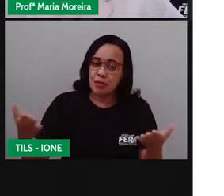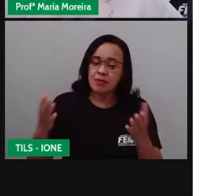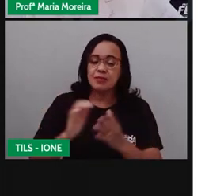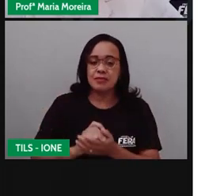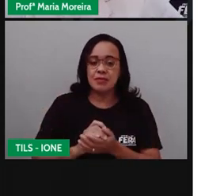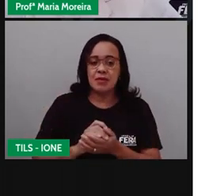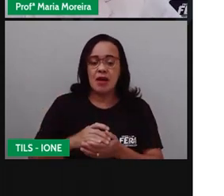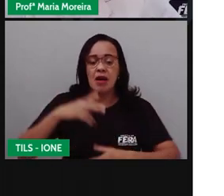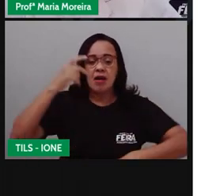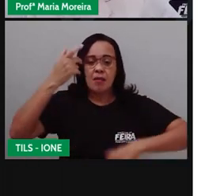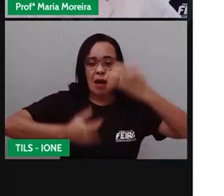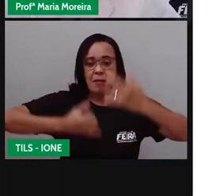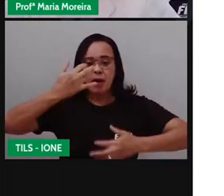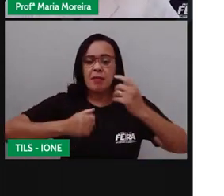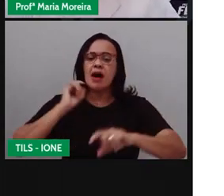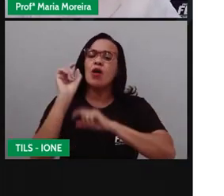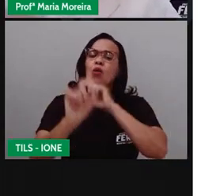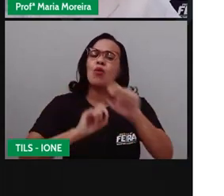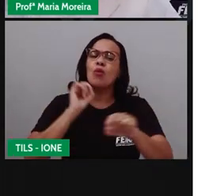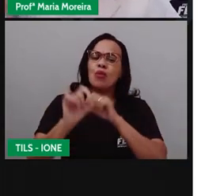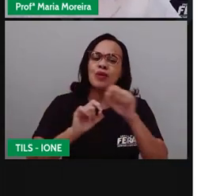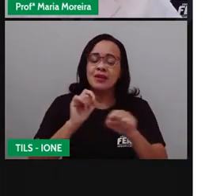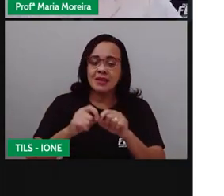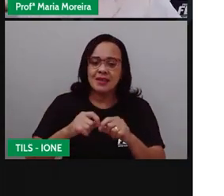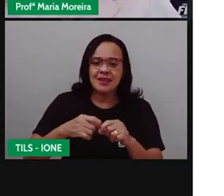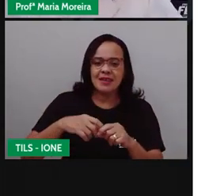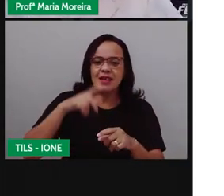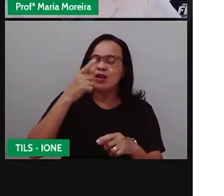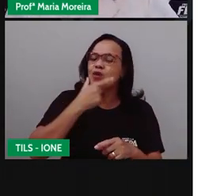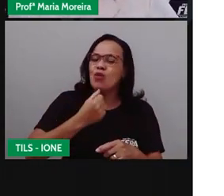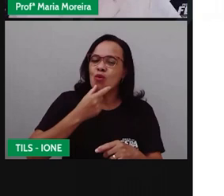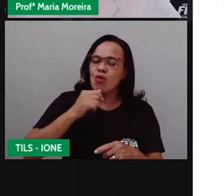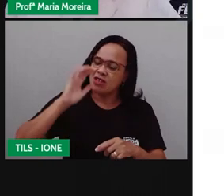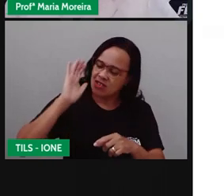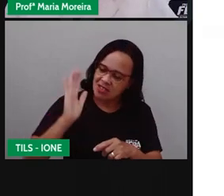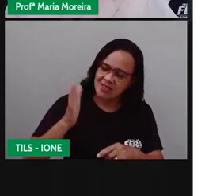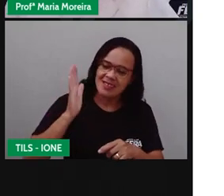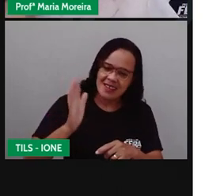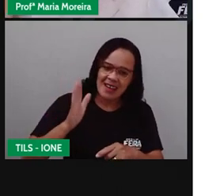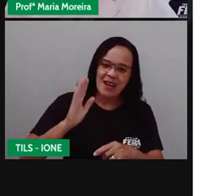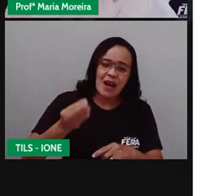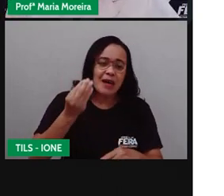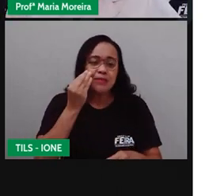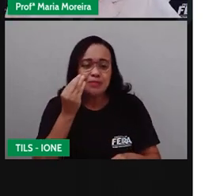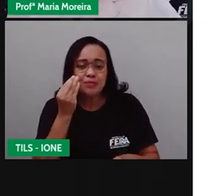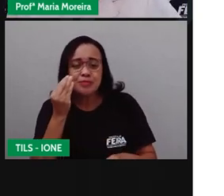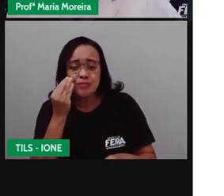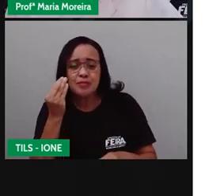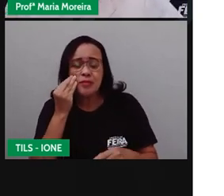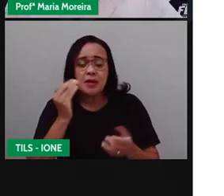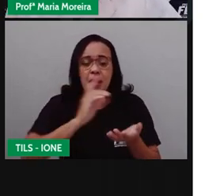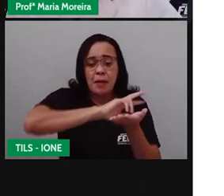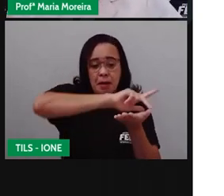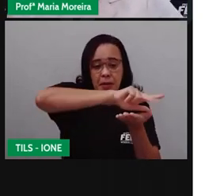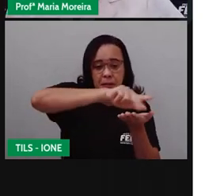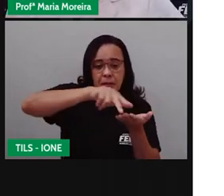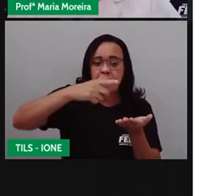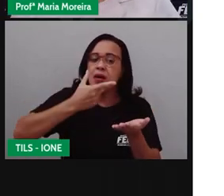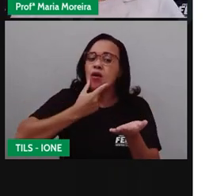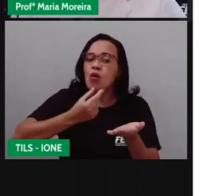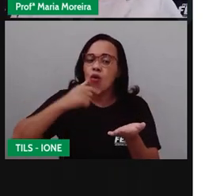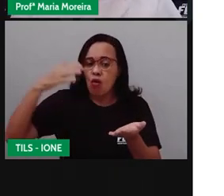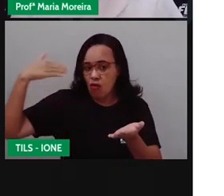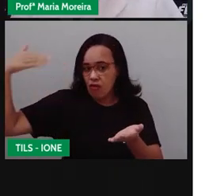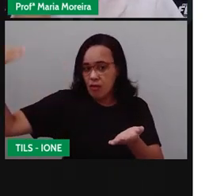vamos falar sobre isso aqui, né? Porque o homem, ele tentou voar aí por outras maneiras. Leonardo da Vinci aí, que é um inventor, pintor